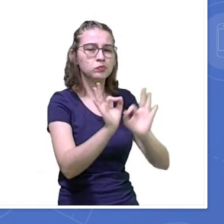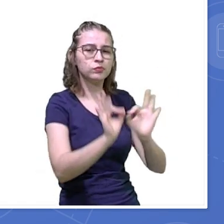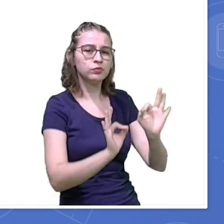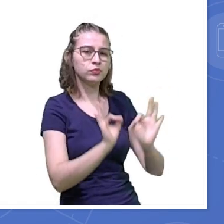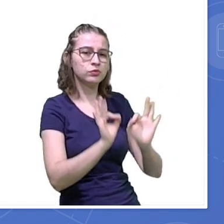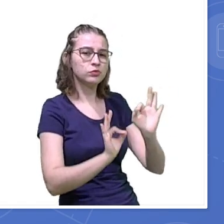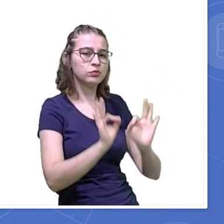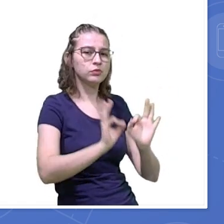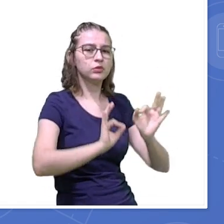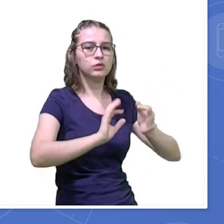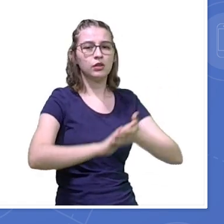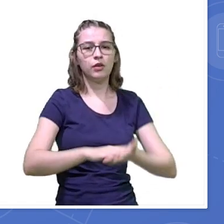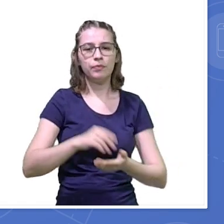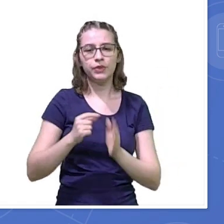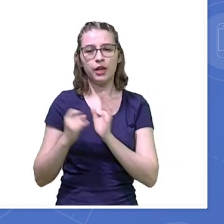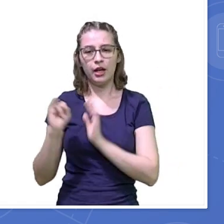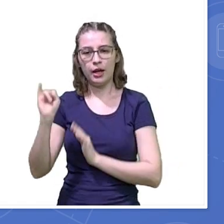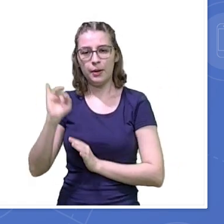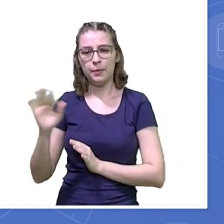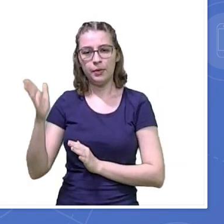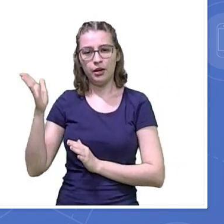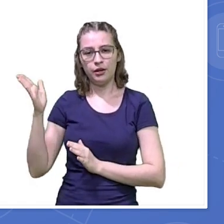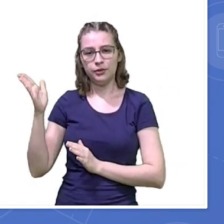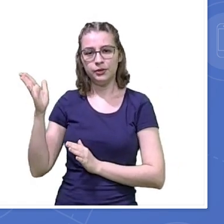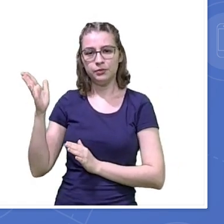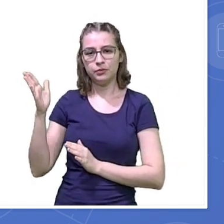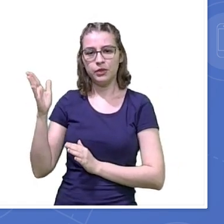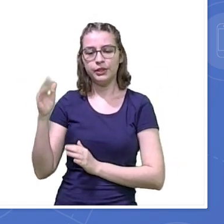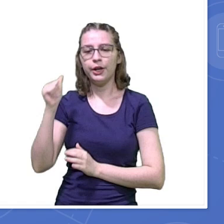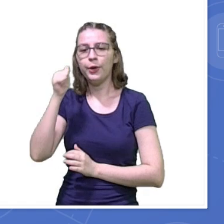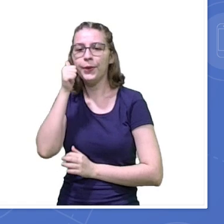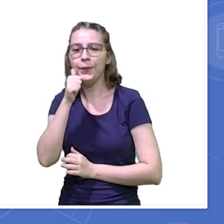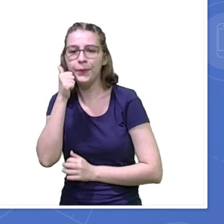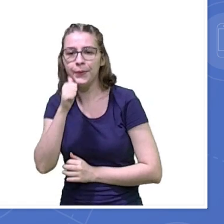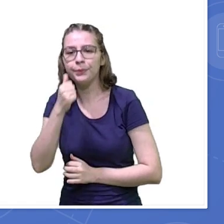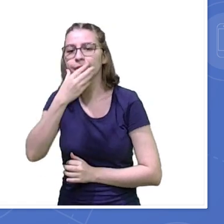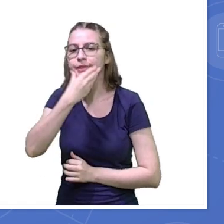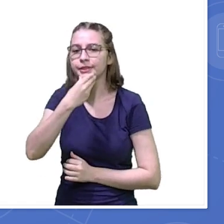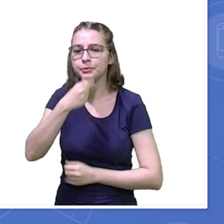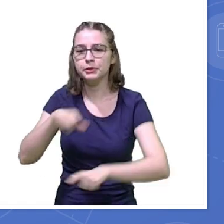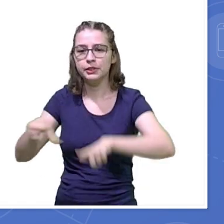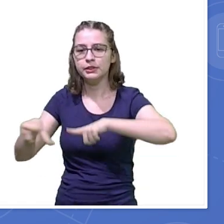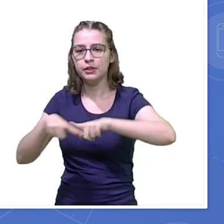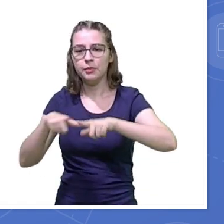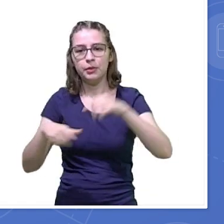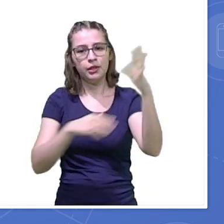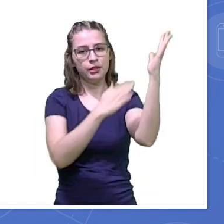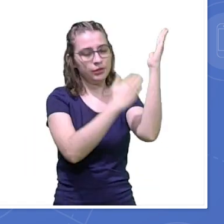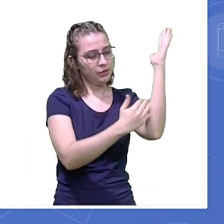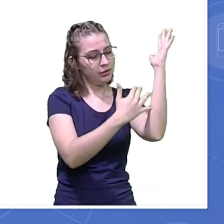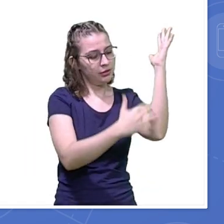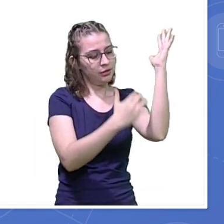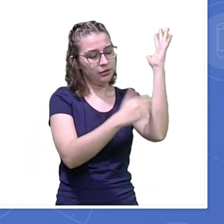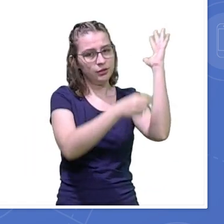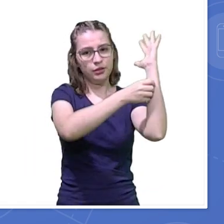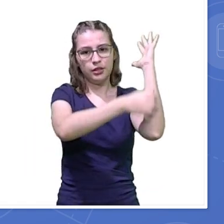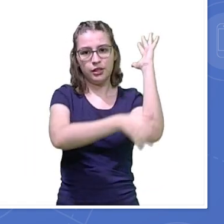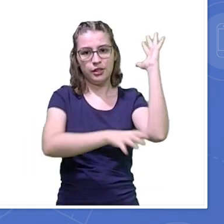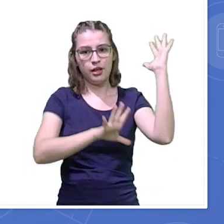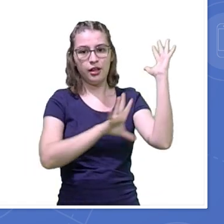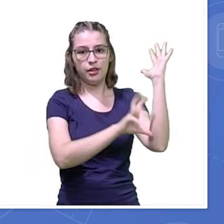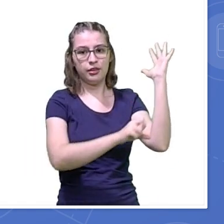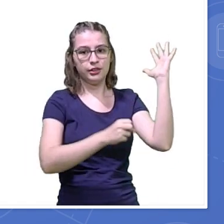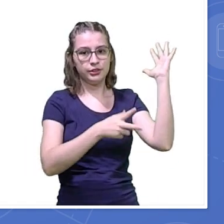algumas trabalhadoras, né, mulheres que também se envolveram no processo de extração da borracha. A história está aí para nos contar, né, que